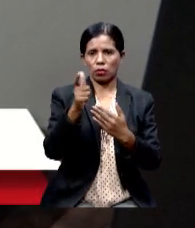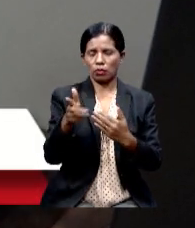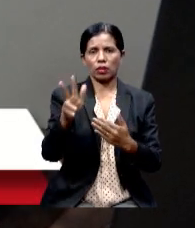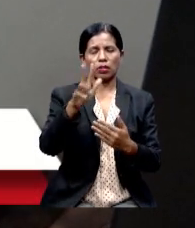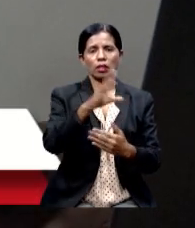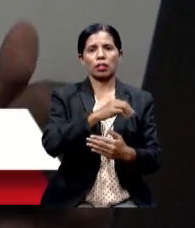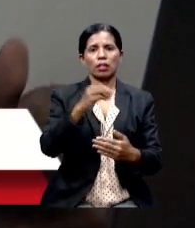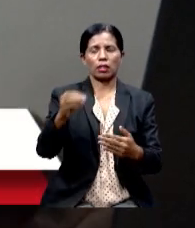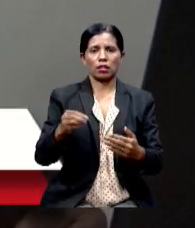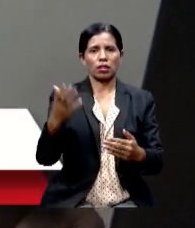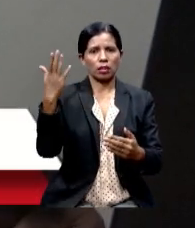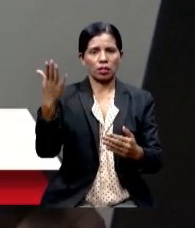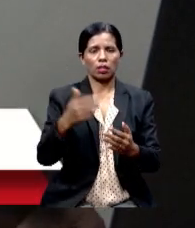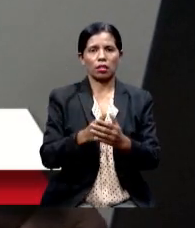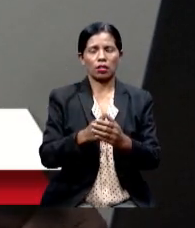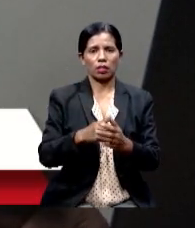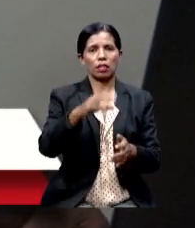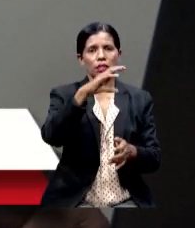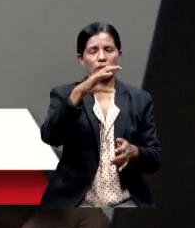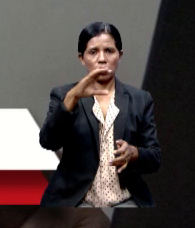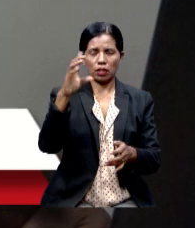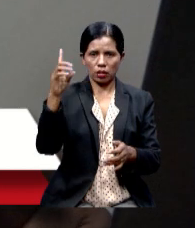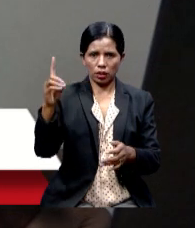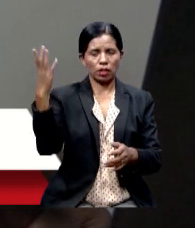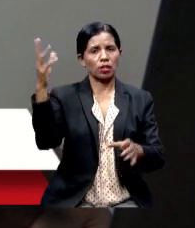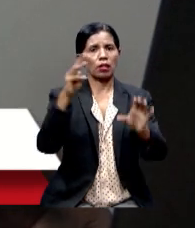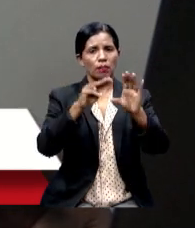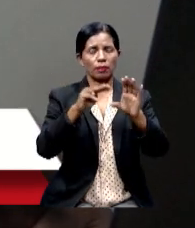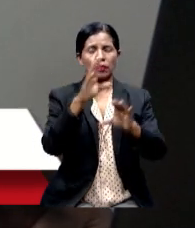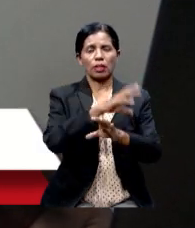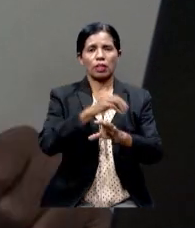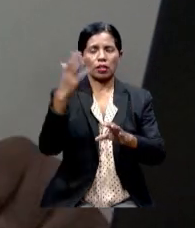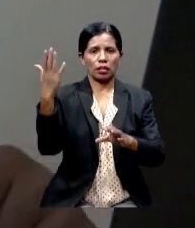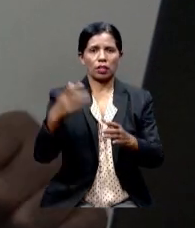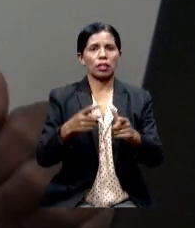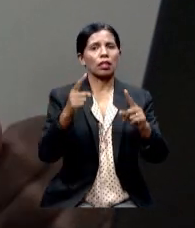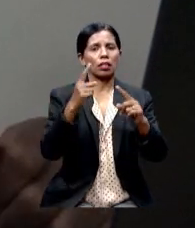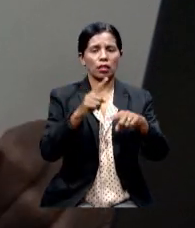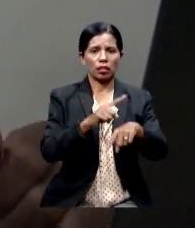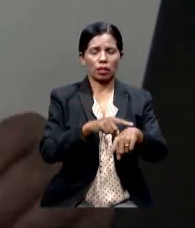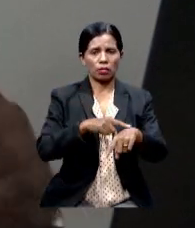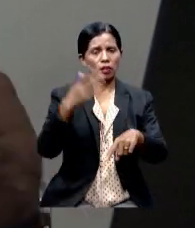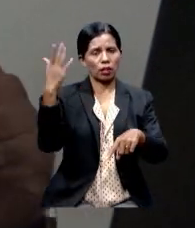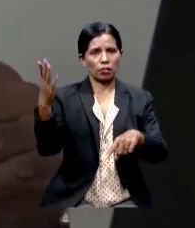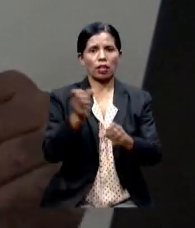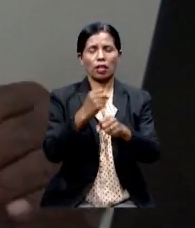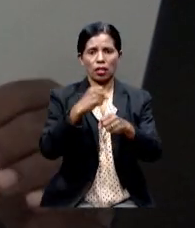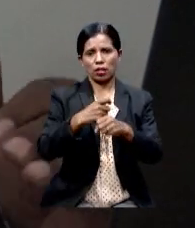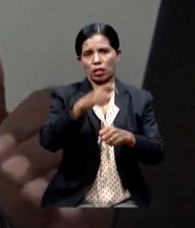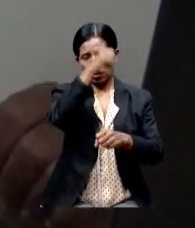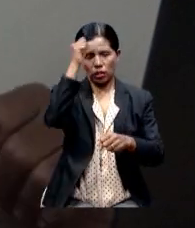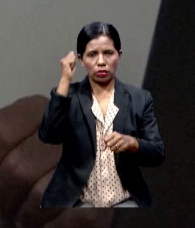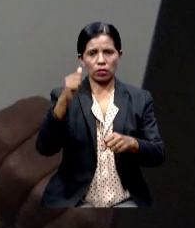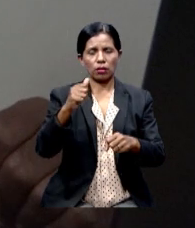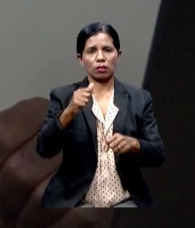da PSATN e a CCD, e a Mercado Lama. E a momento não vai depois da graduação, na